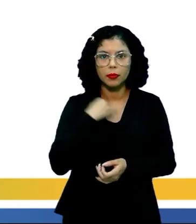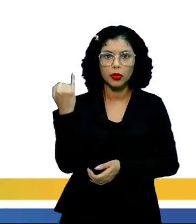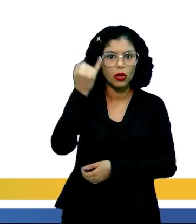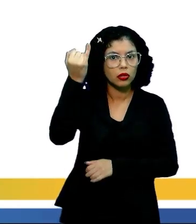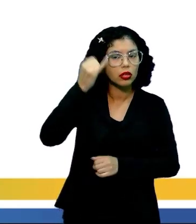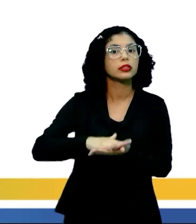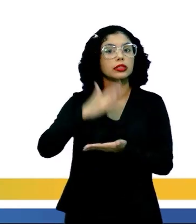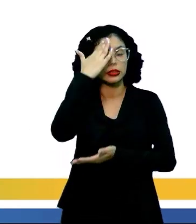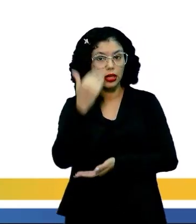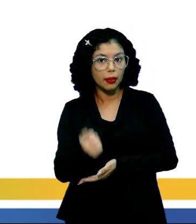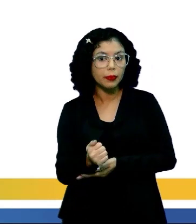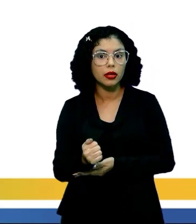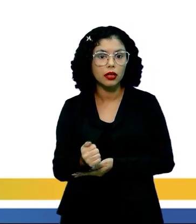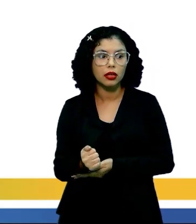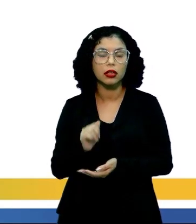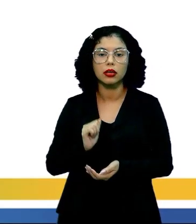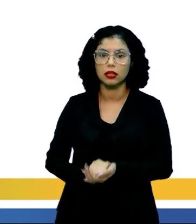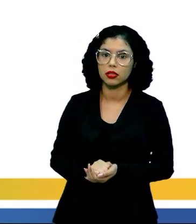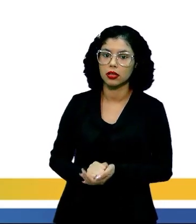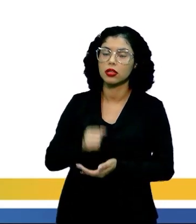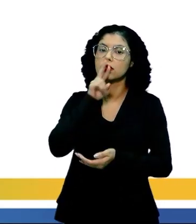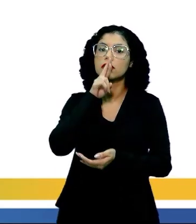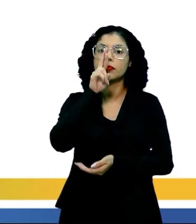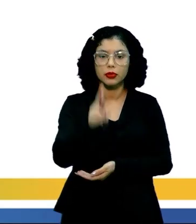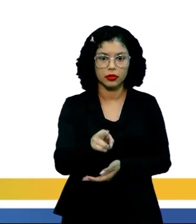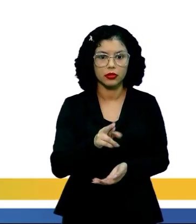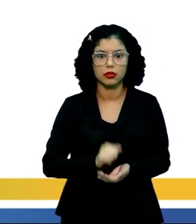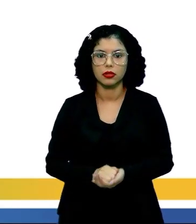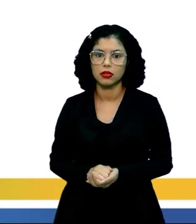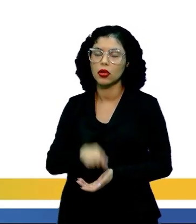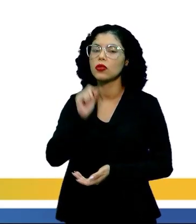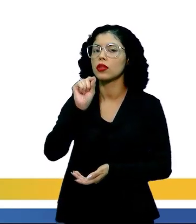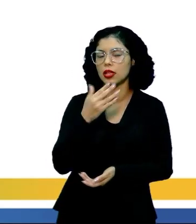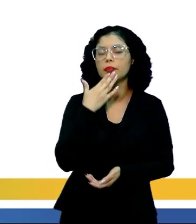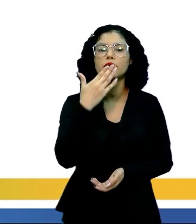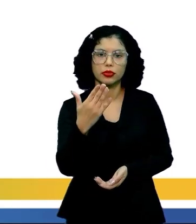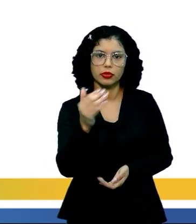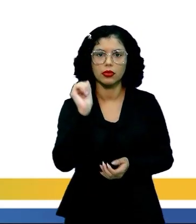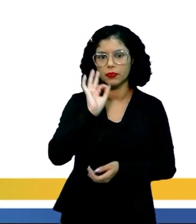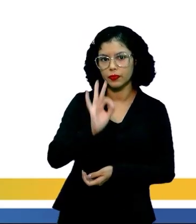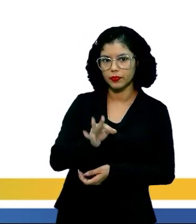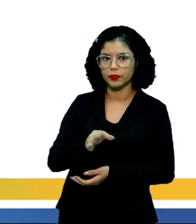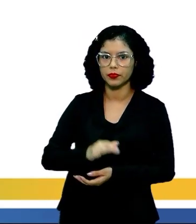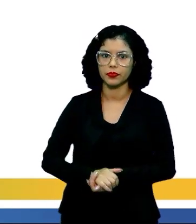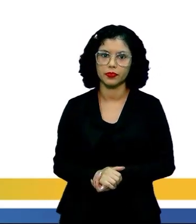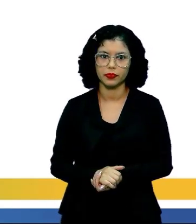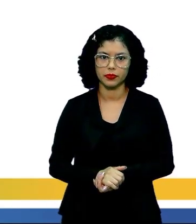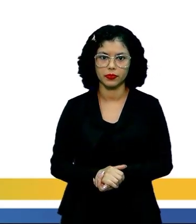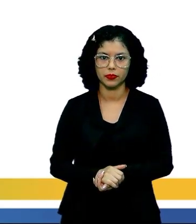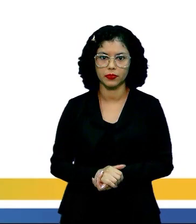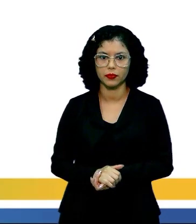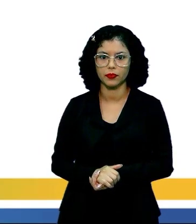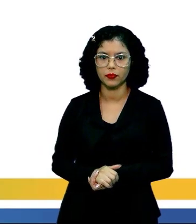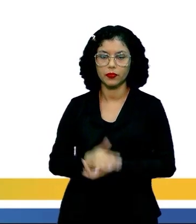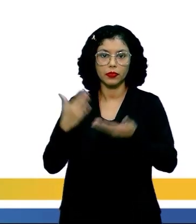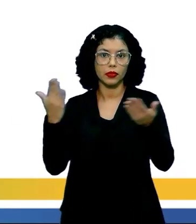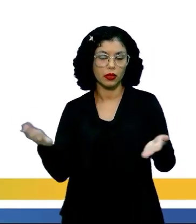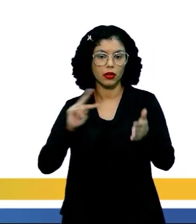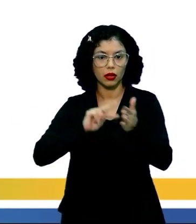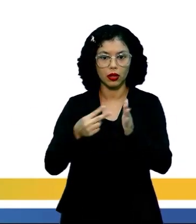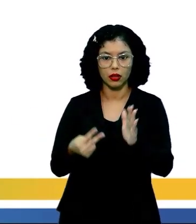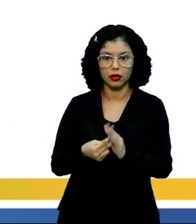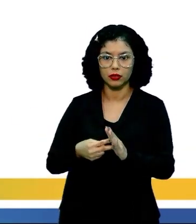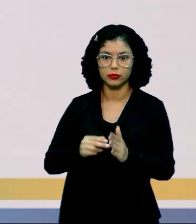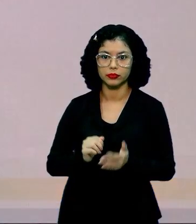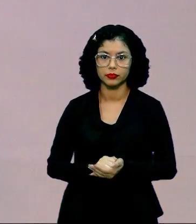ter noção da cerca da conta, tá? E do que ela pede, certinho? Ok? O que